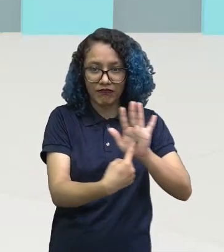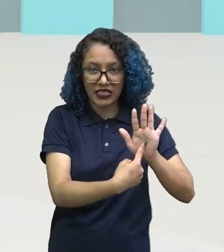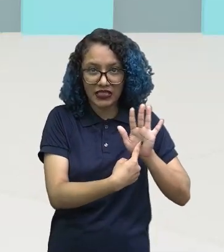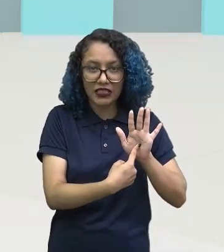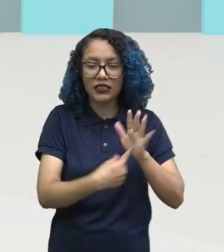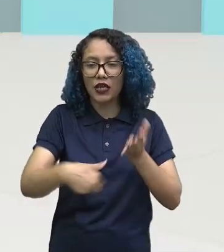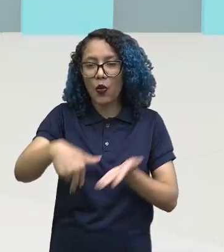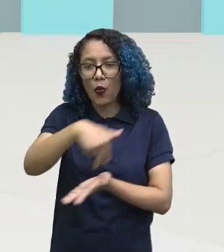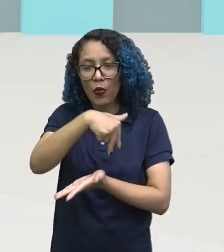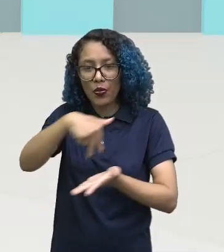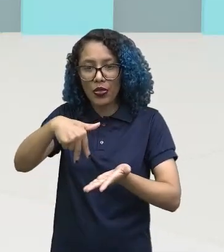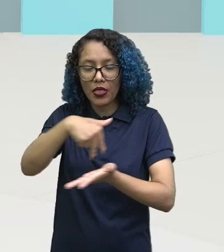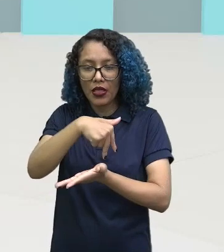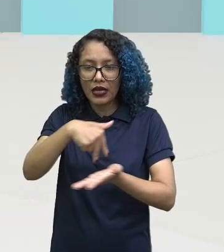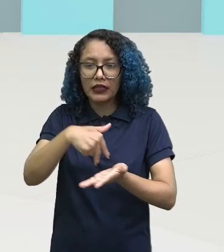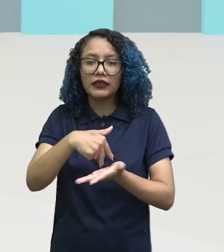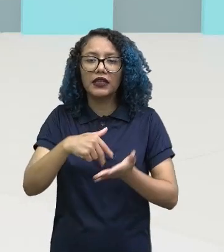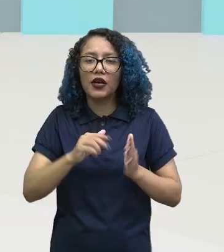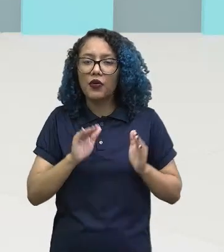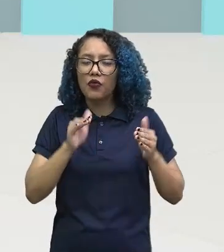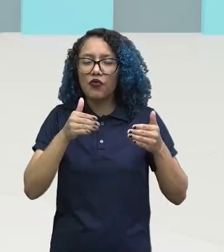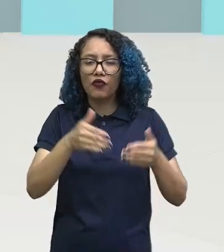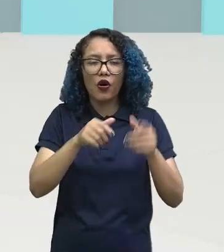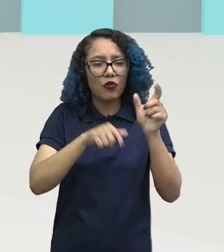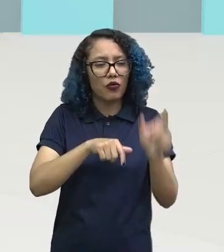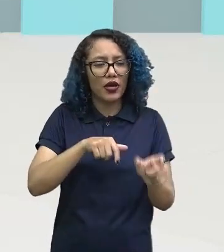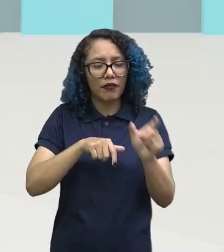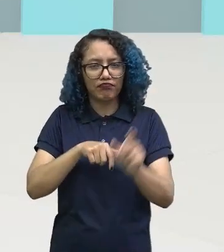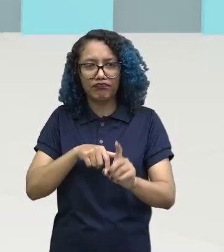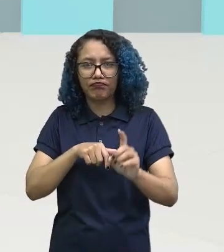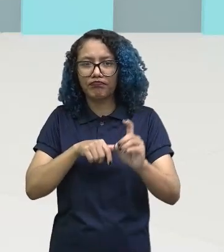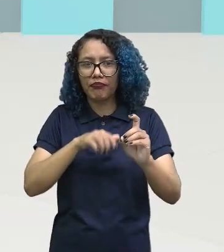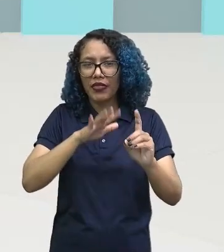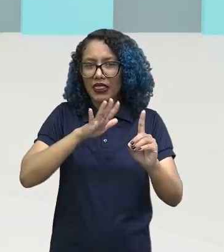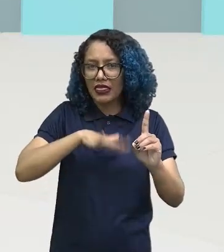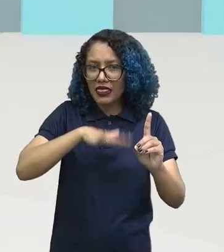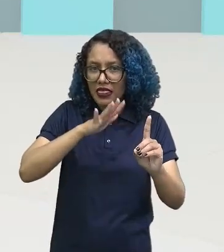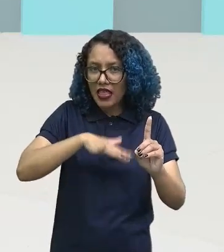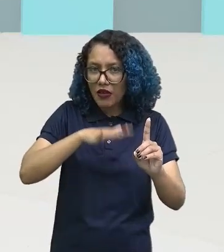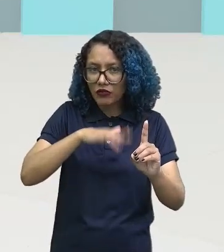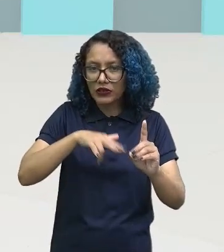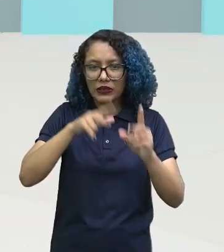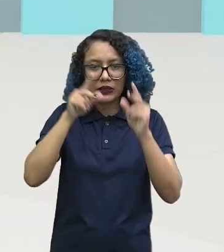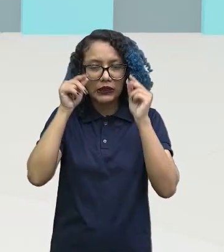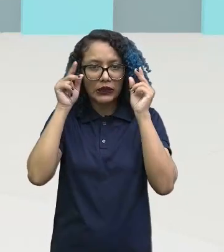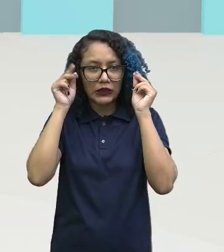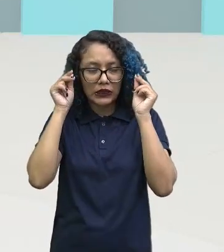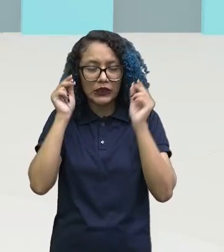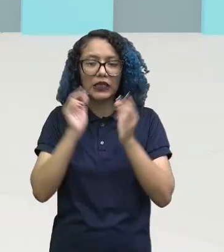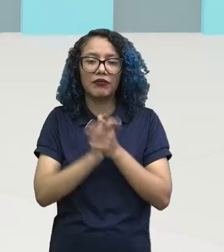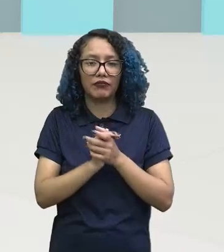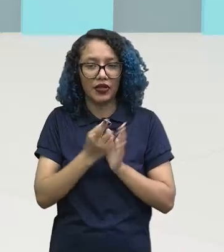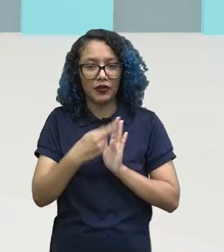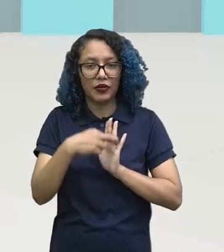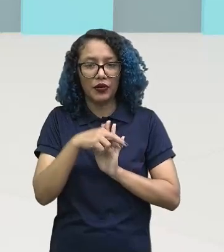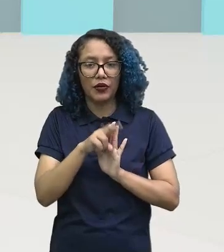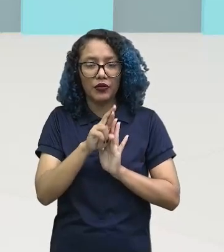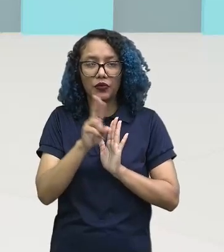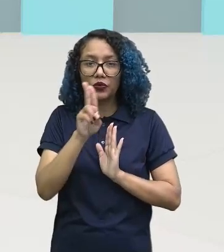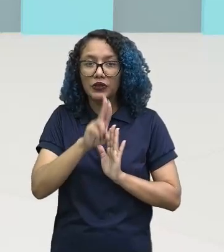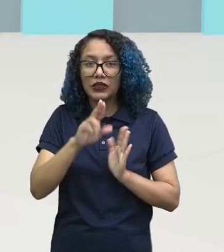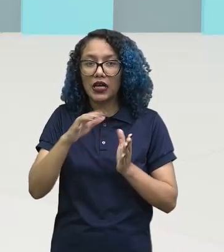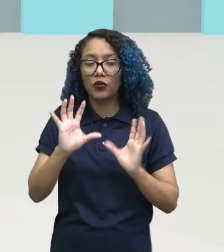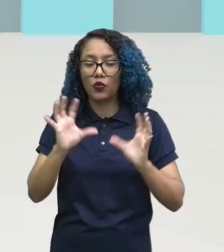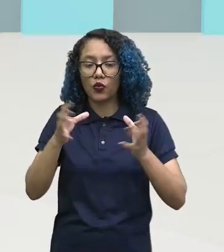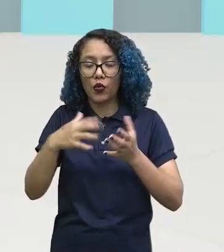incluía deusas mitológicas. Então, ele apresentava ali a mitologia grega através desse balé.